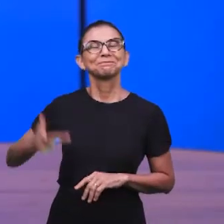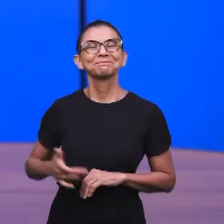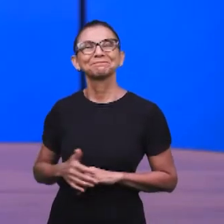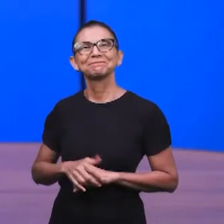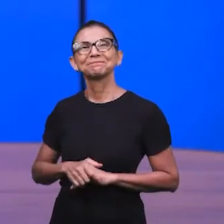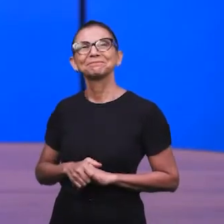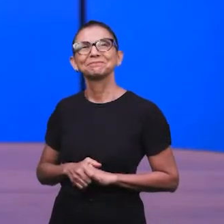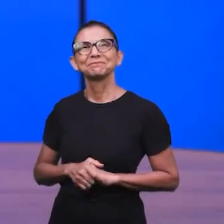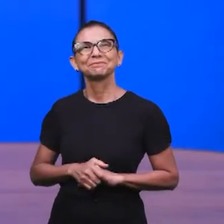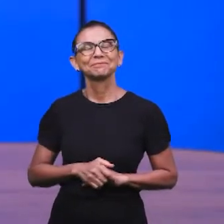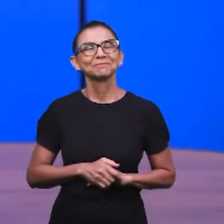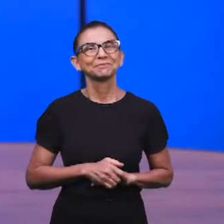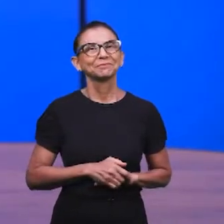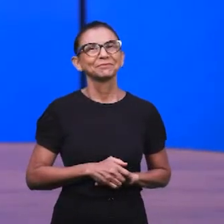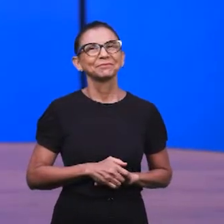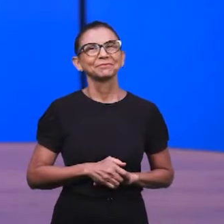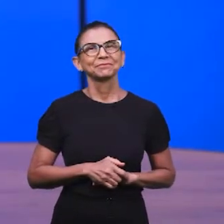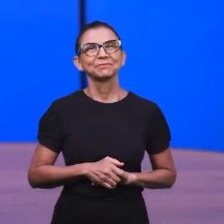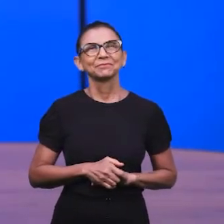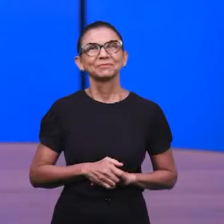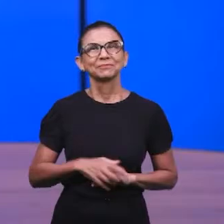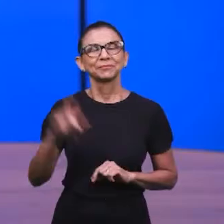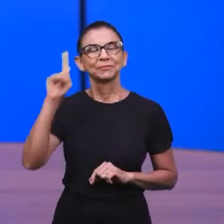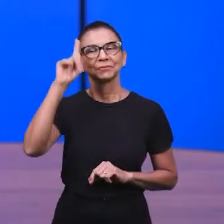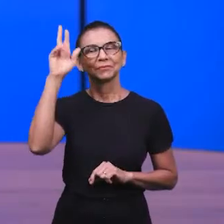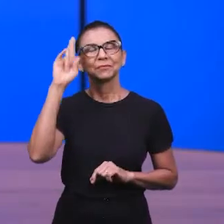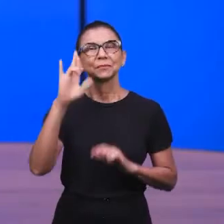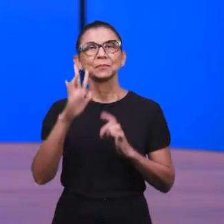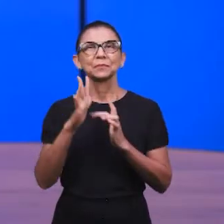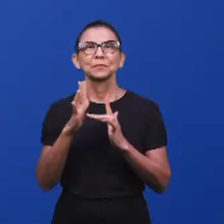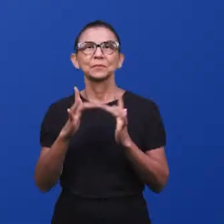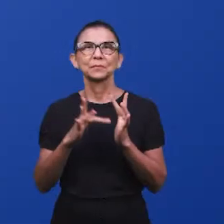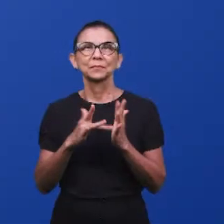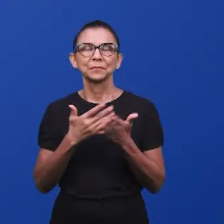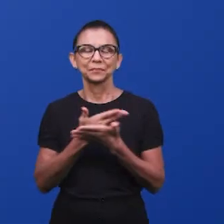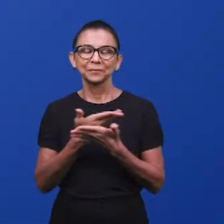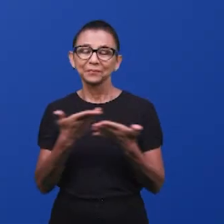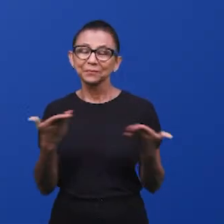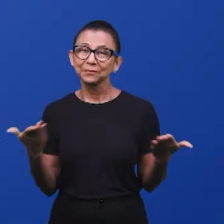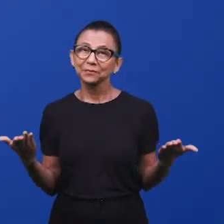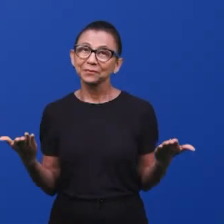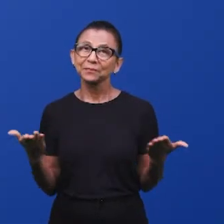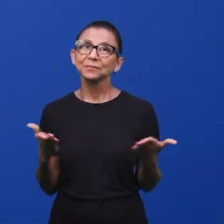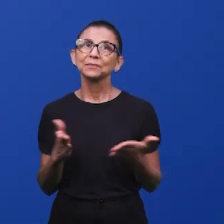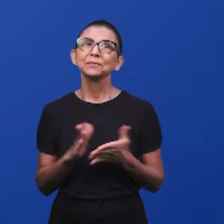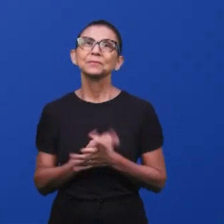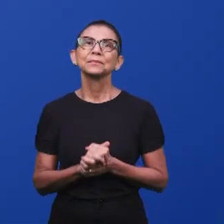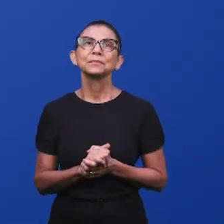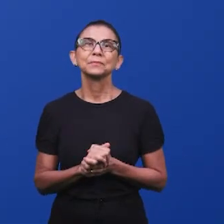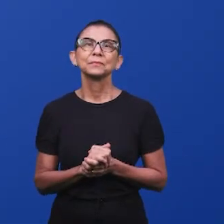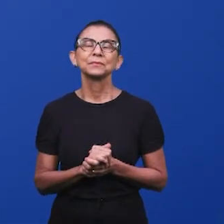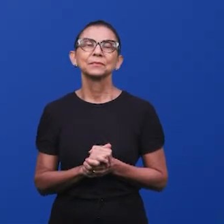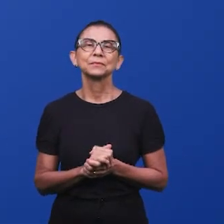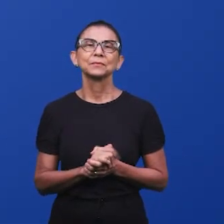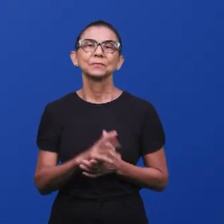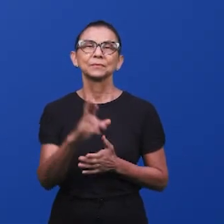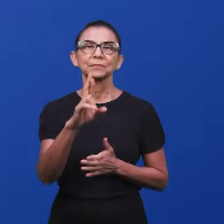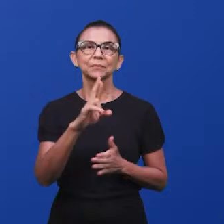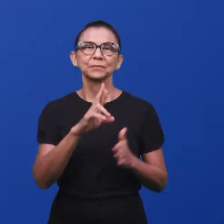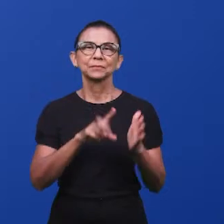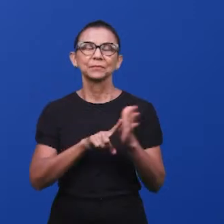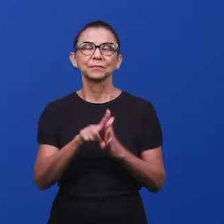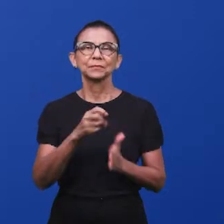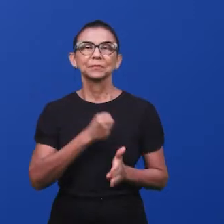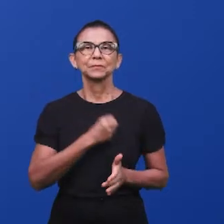São Paulo. Irmã Camila, a paz do Senhor Jesus, irmã. Muito bem-vinda. A paz do Senhor Jesus, irmãos. Estarei respondendo a